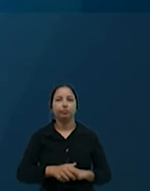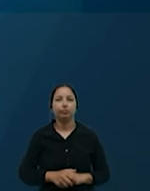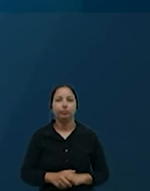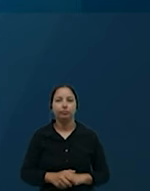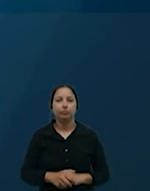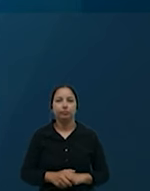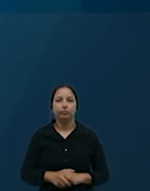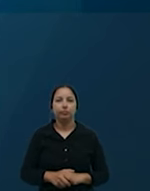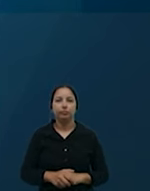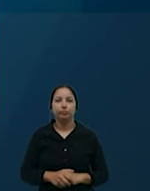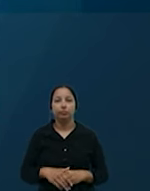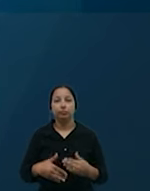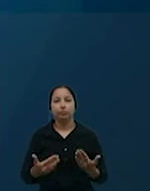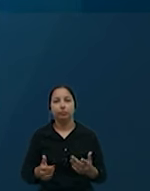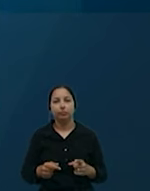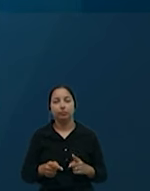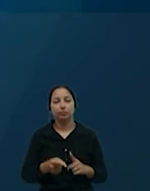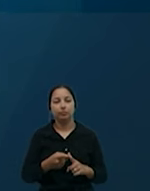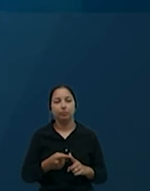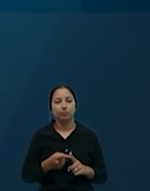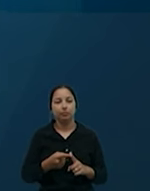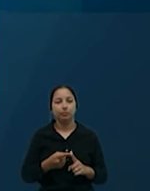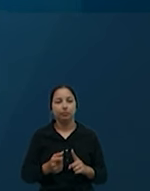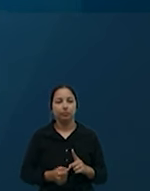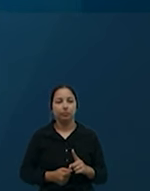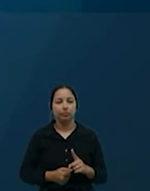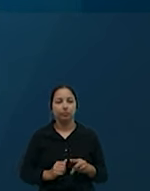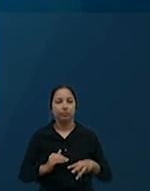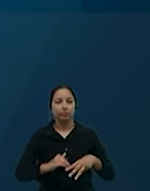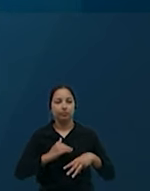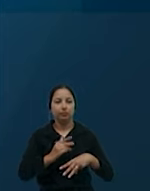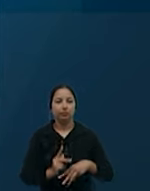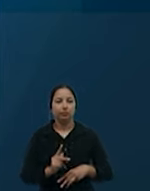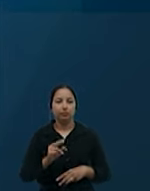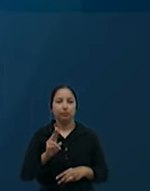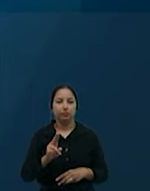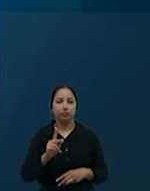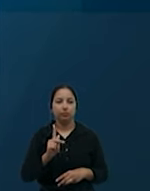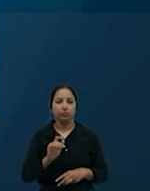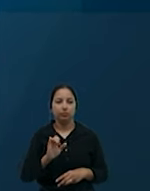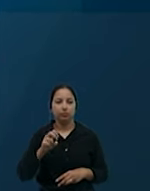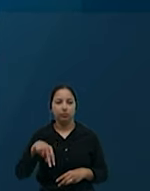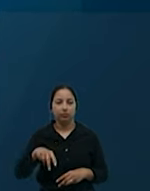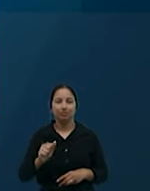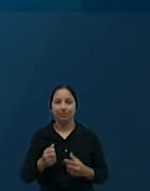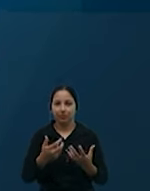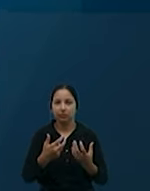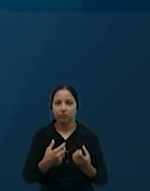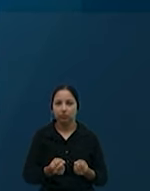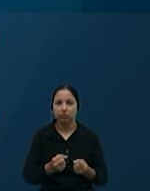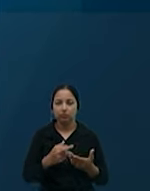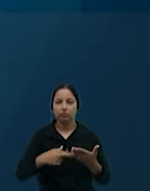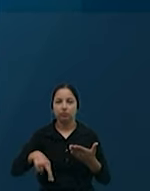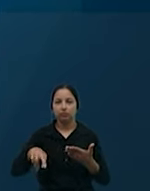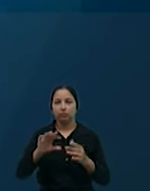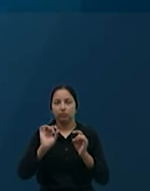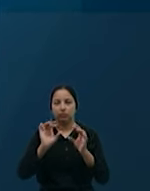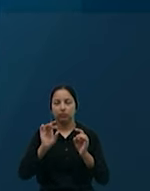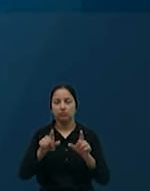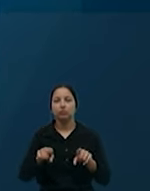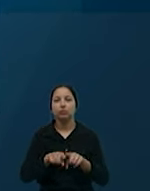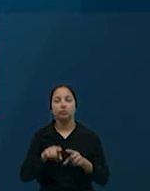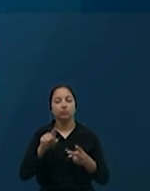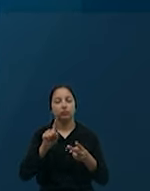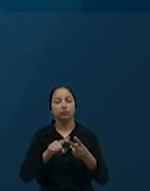à primeira tese que é apresentada pelo ministro Cuquina, no sentido de admissibilidade do recurso especial, como também quanto à